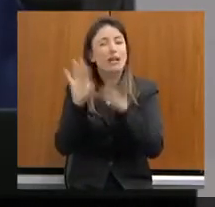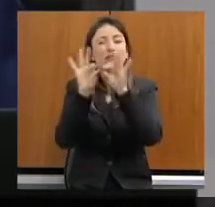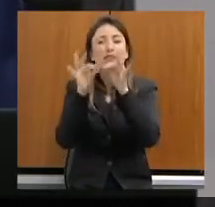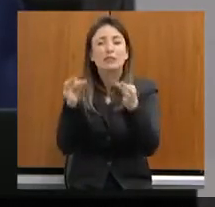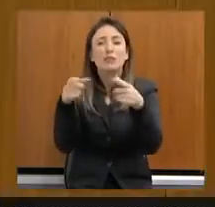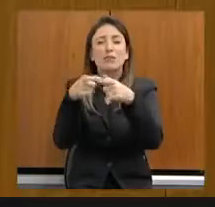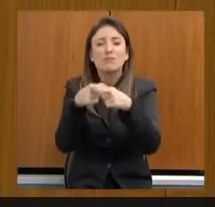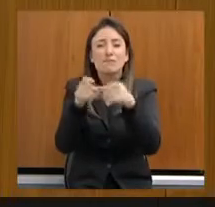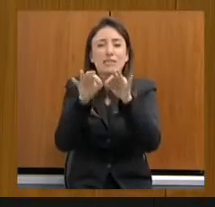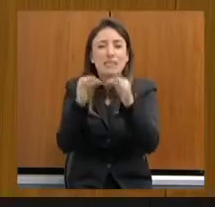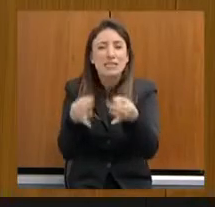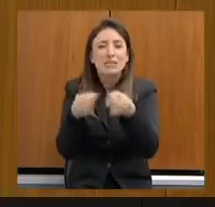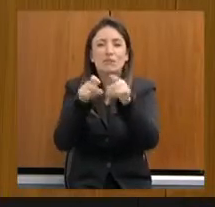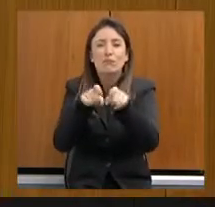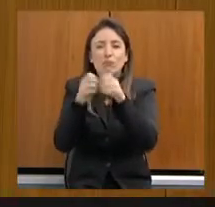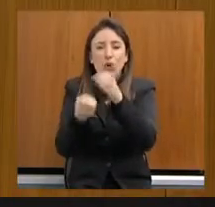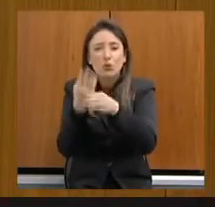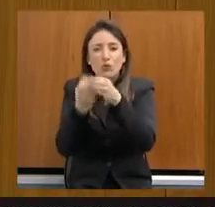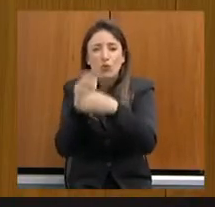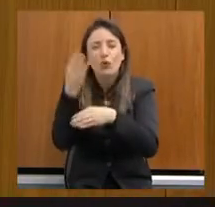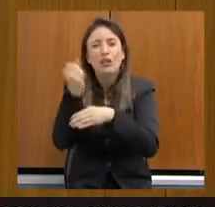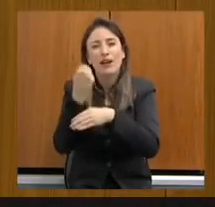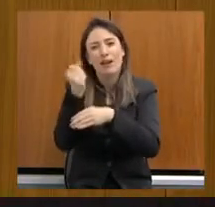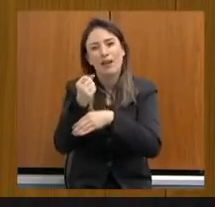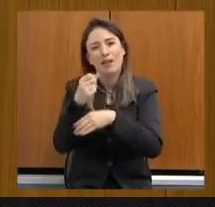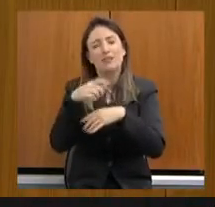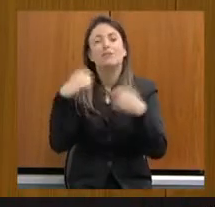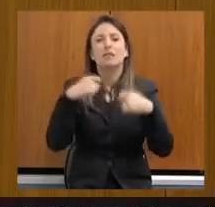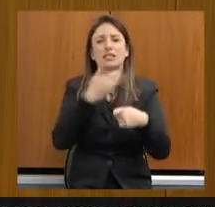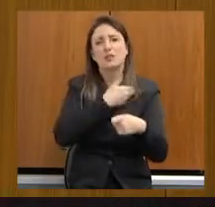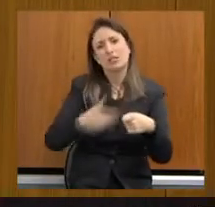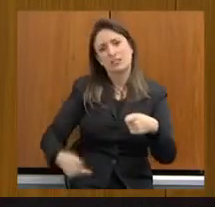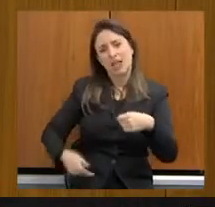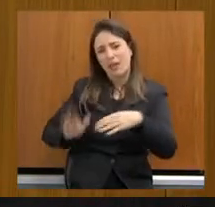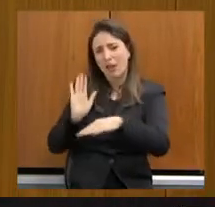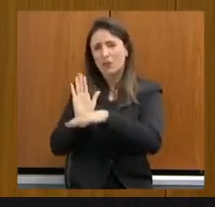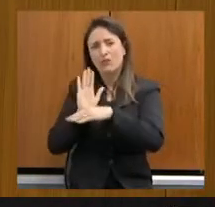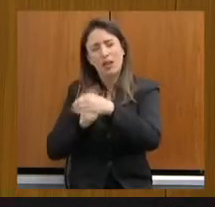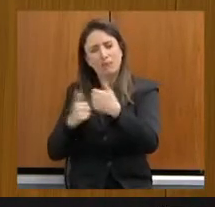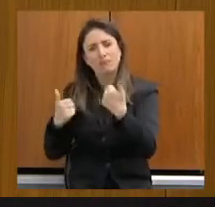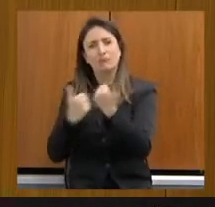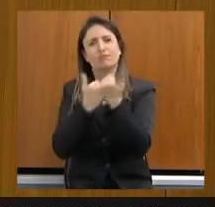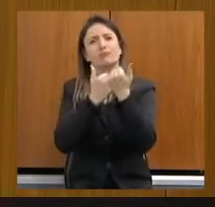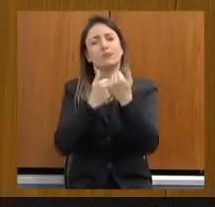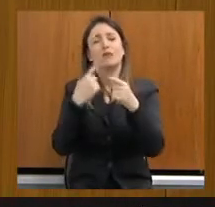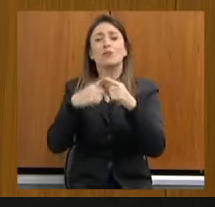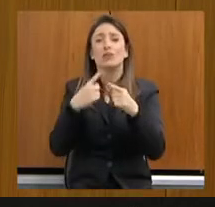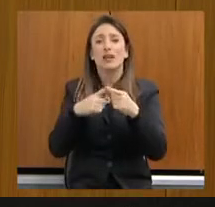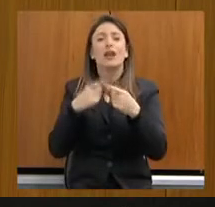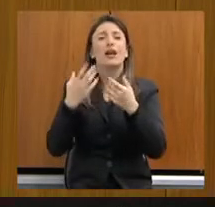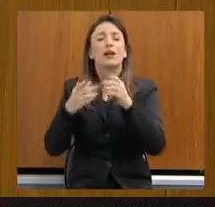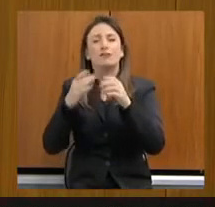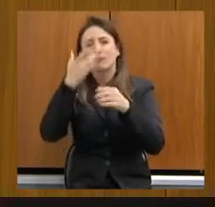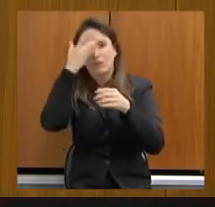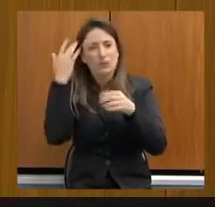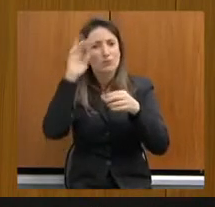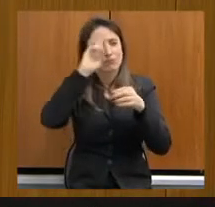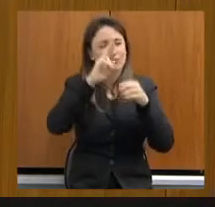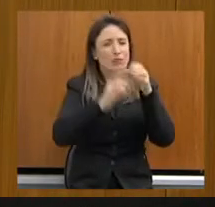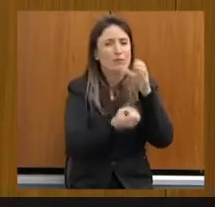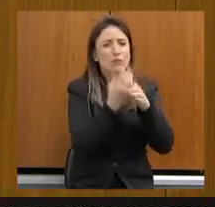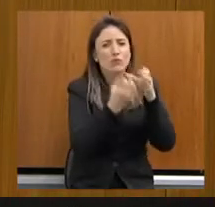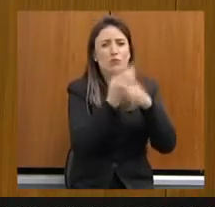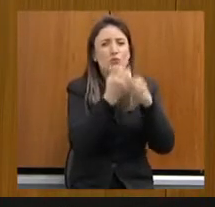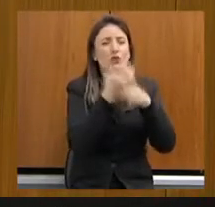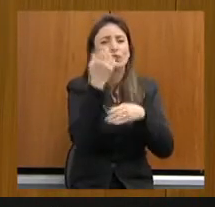participar e ajudar o estado precisa entender que cada dia mais o produtor de leite gasta mais para produzir um livro